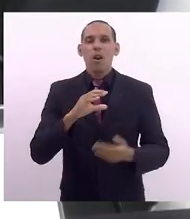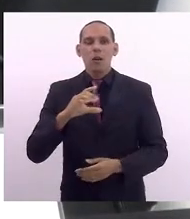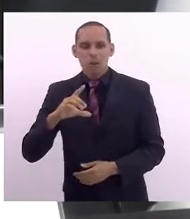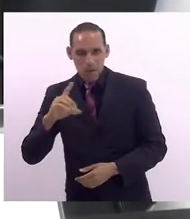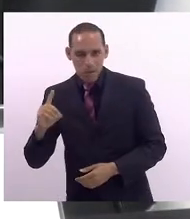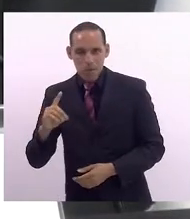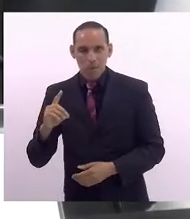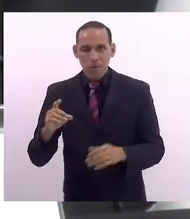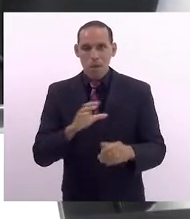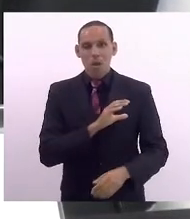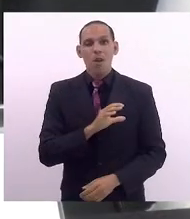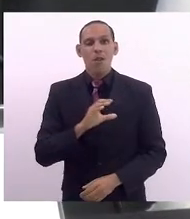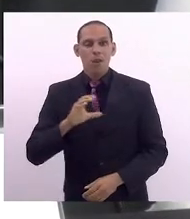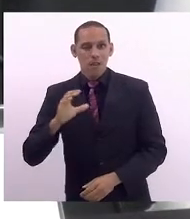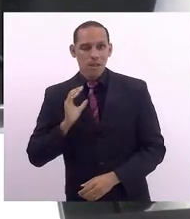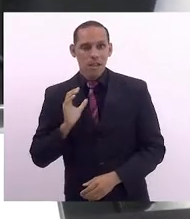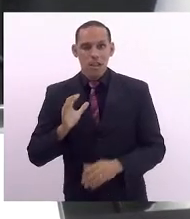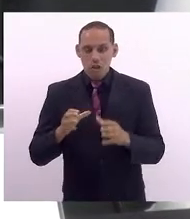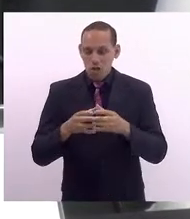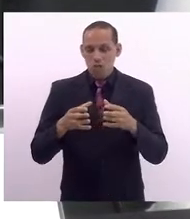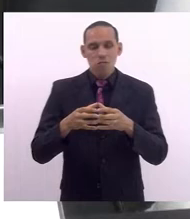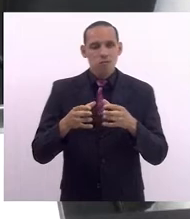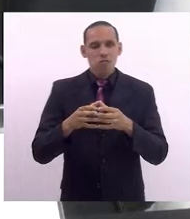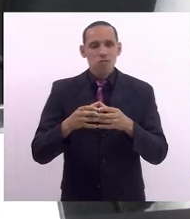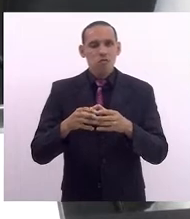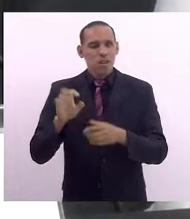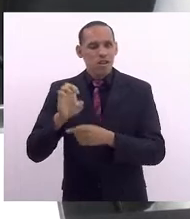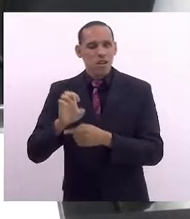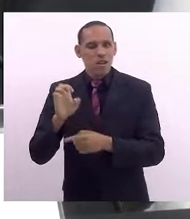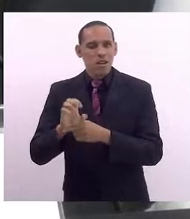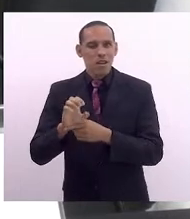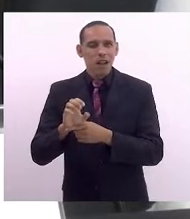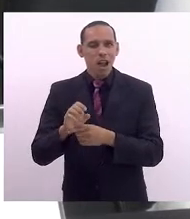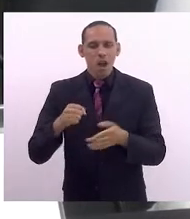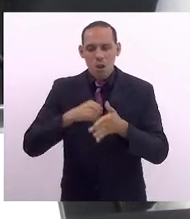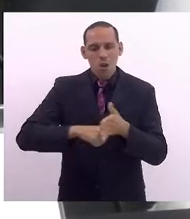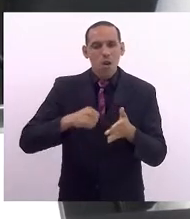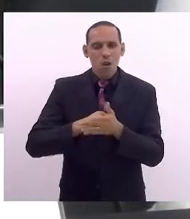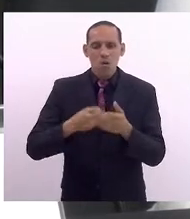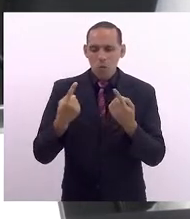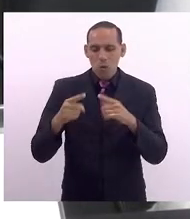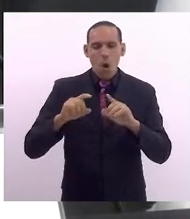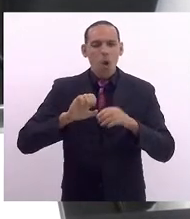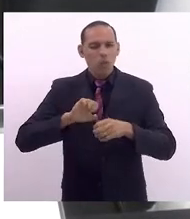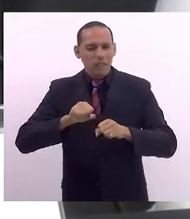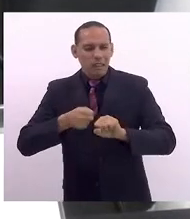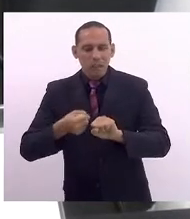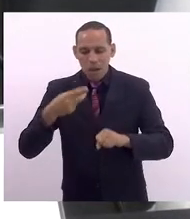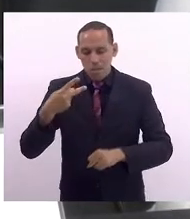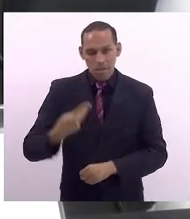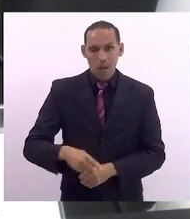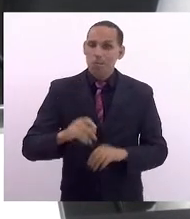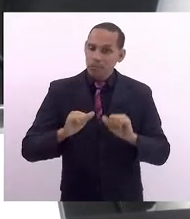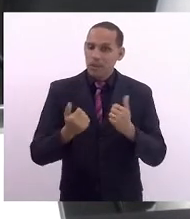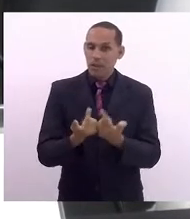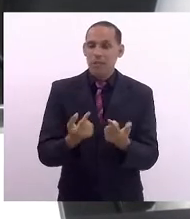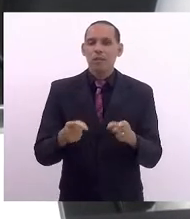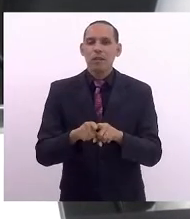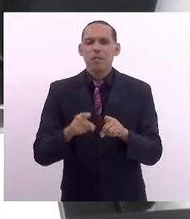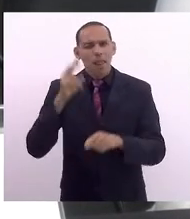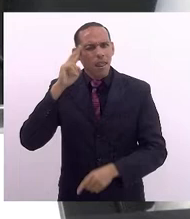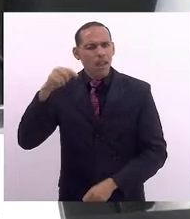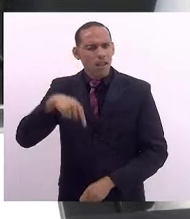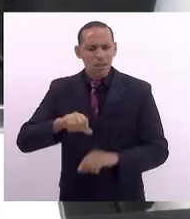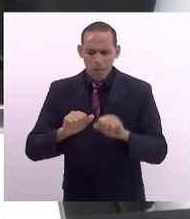de Prevenção e Combate à Tortura, que é um órgão daqui da casa. E também queria lembrar que aqui mesmo na